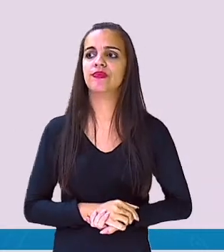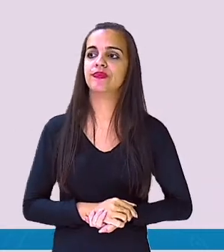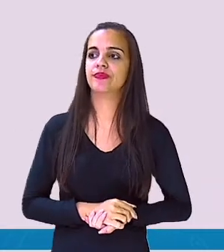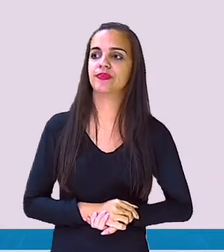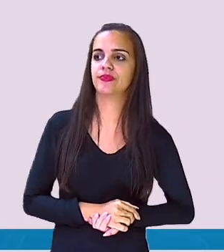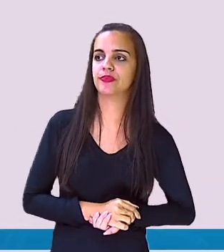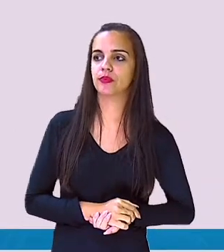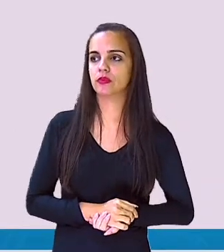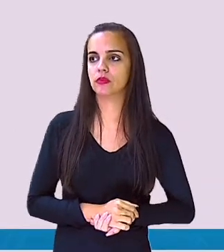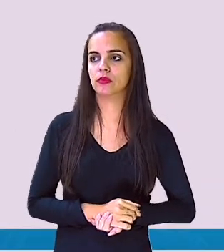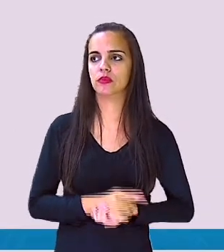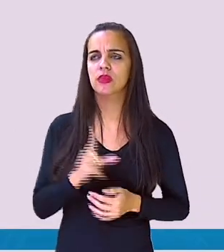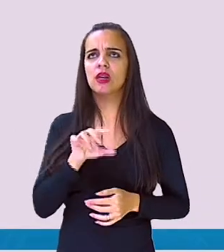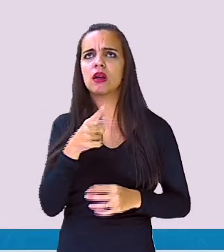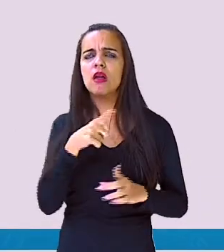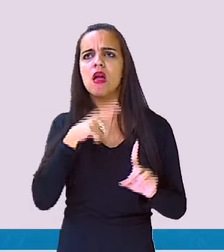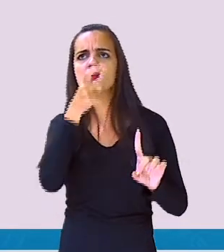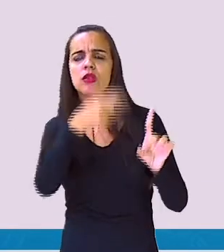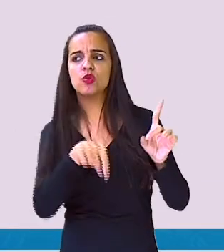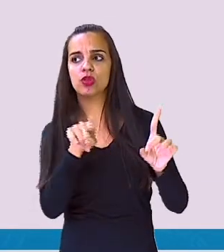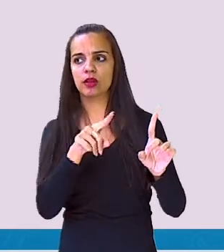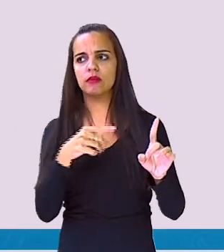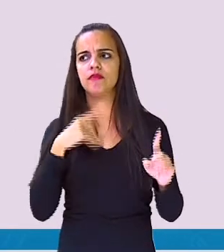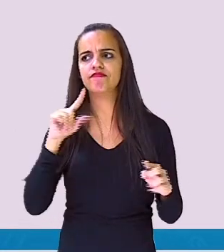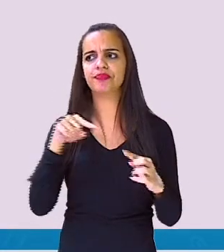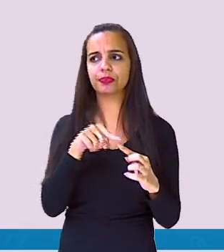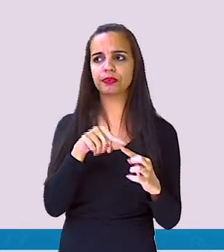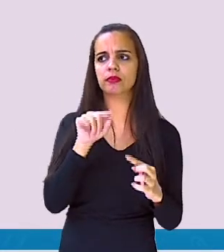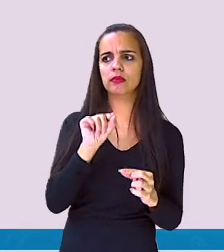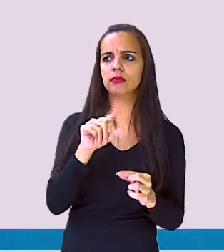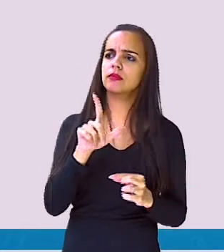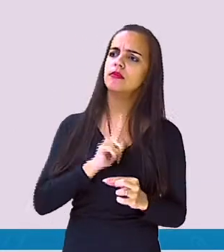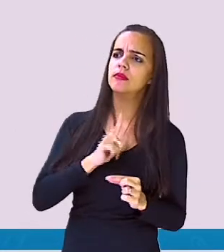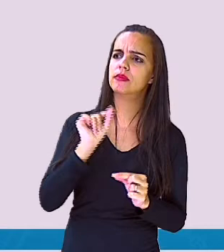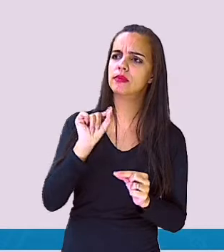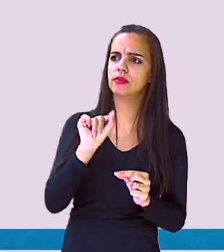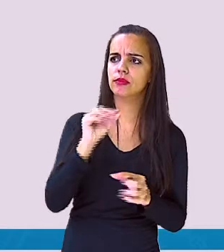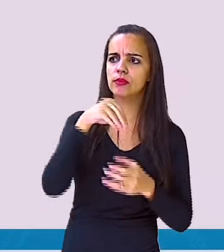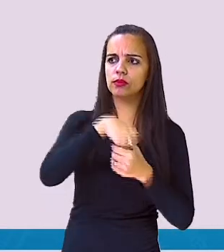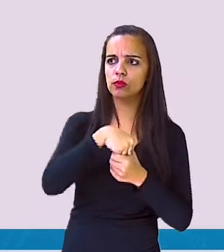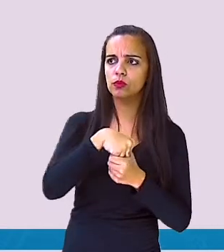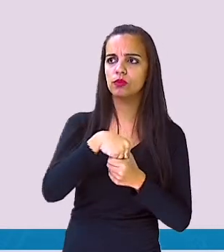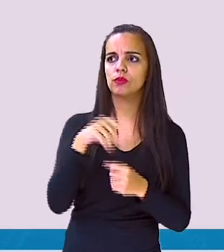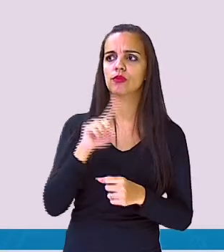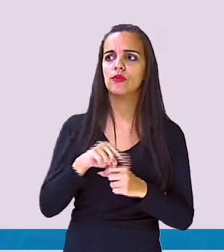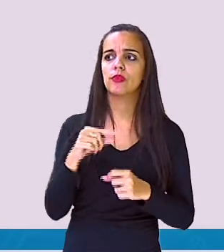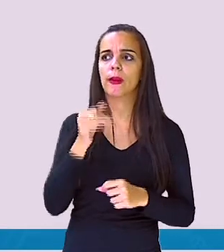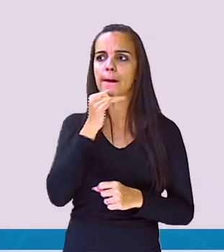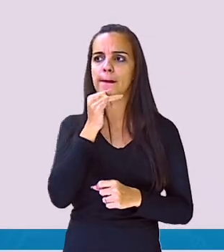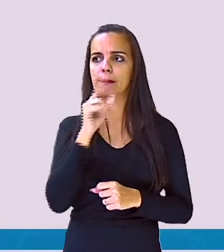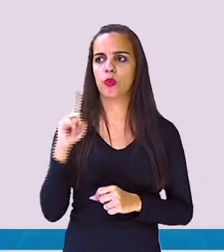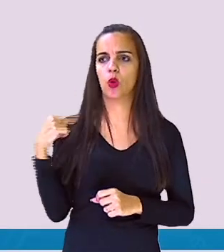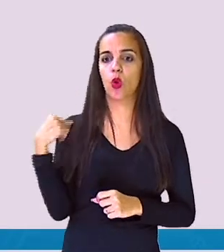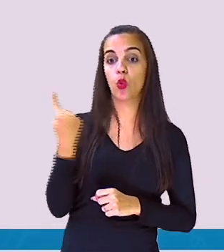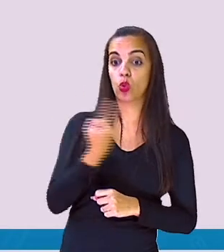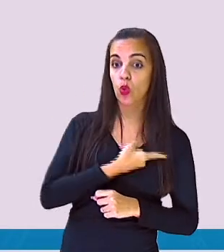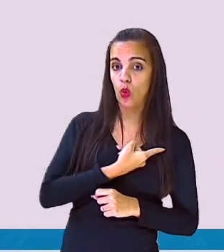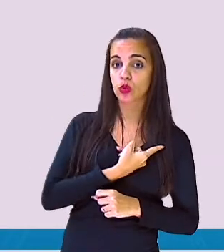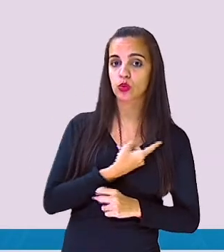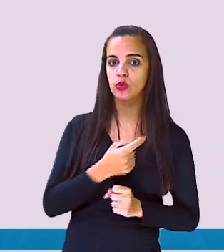sujeito, nesse caso aí, de acordo com esse contexto, vai ser o nosso sujeito